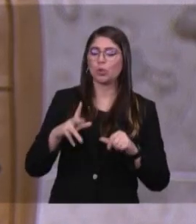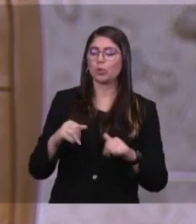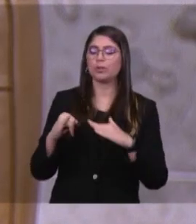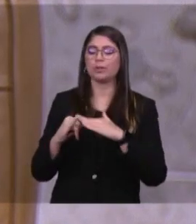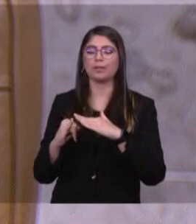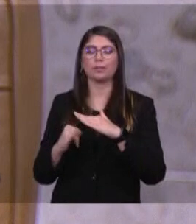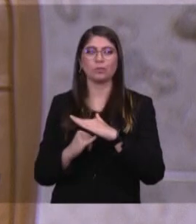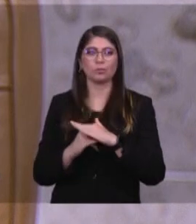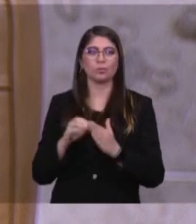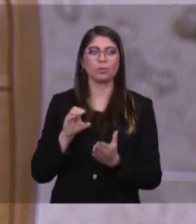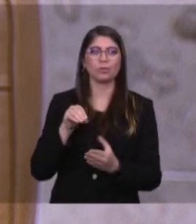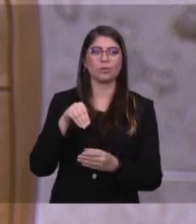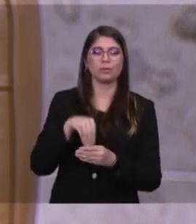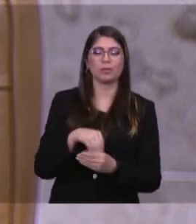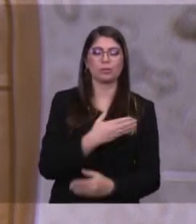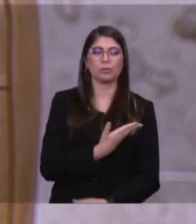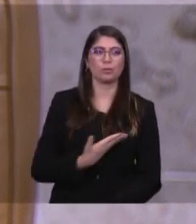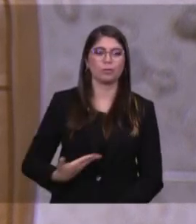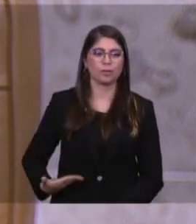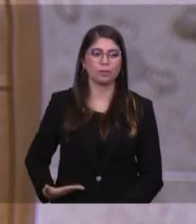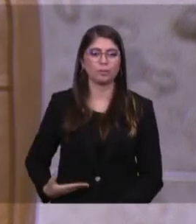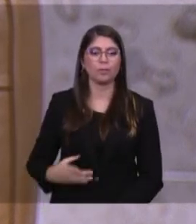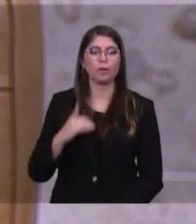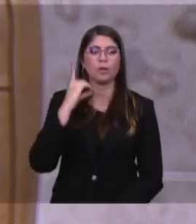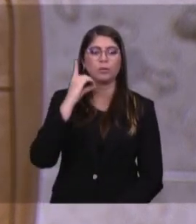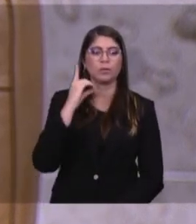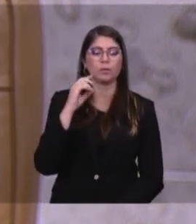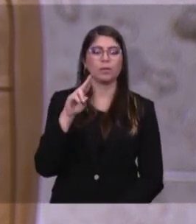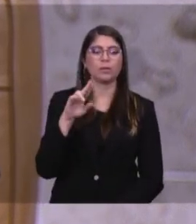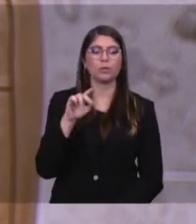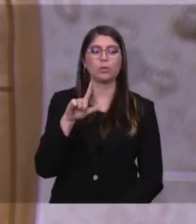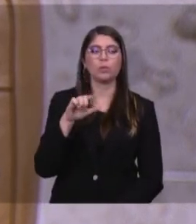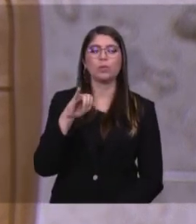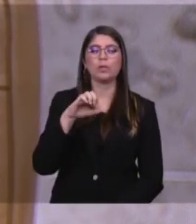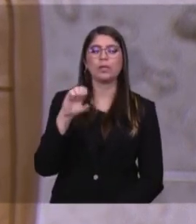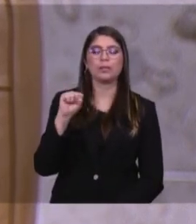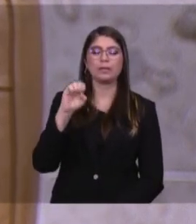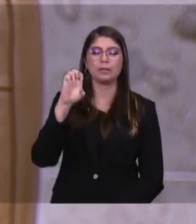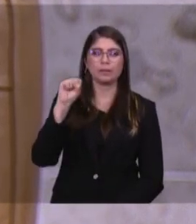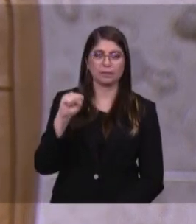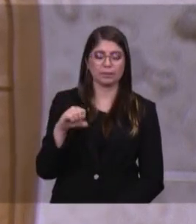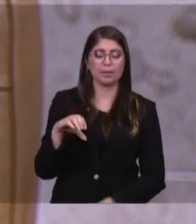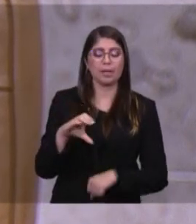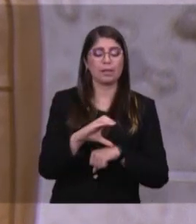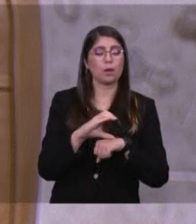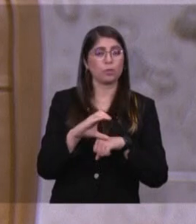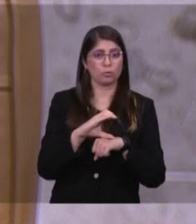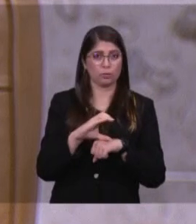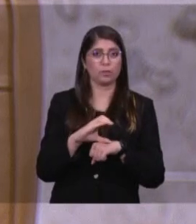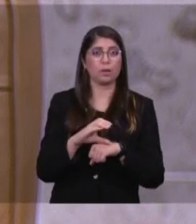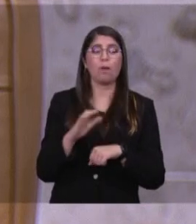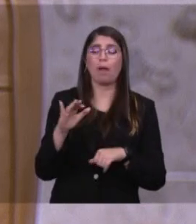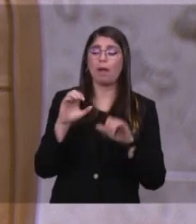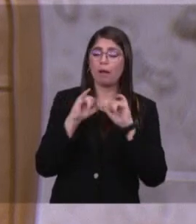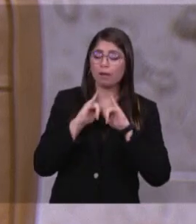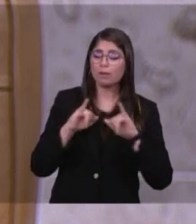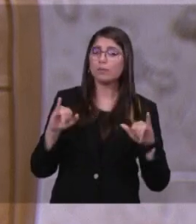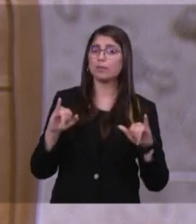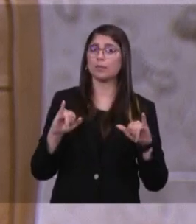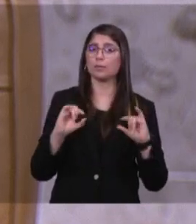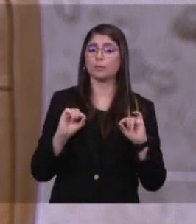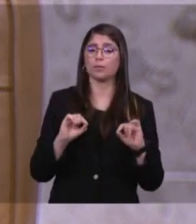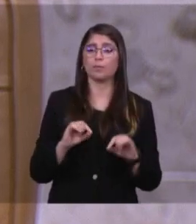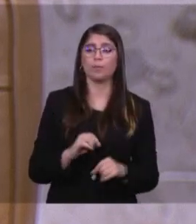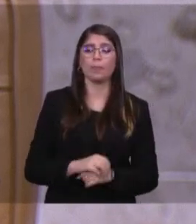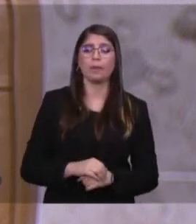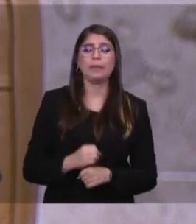de Estado. Deputado Ulisses Guimarães, na ocasião solene da promulgação da vigente Constituição da República, dizia, faz